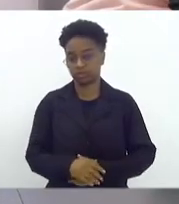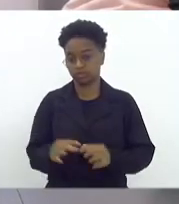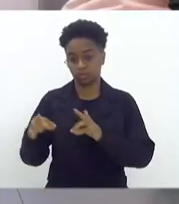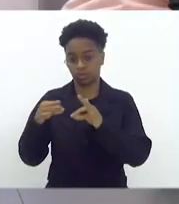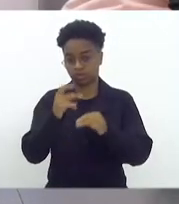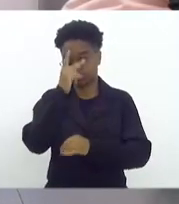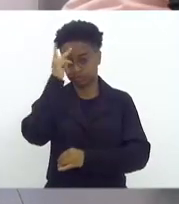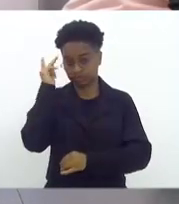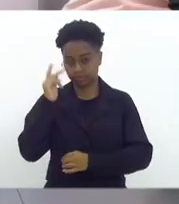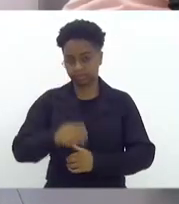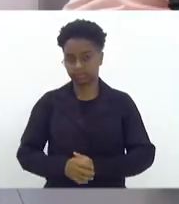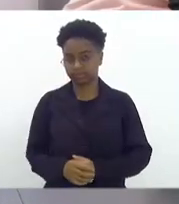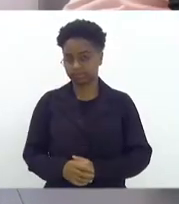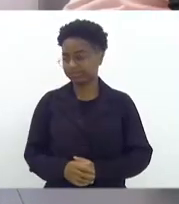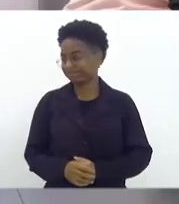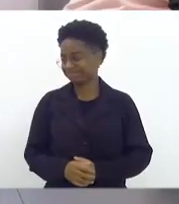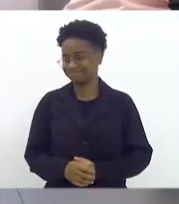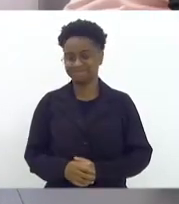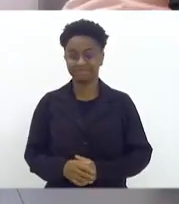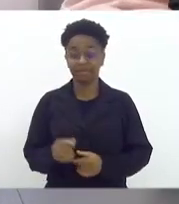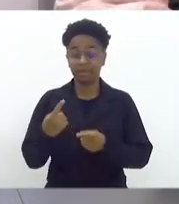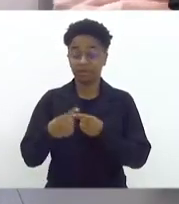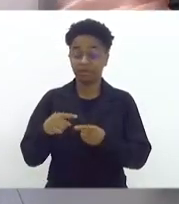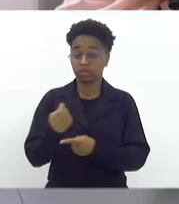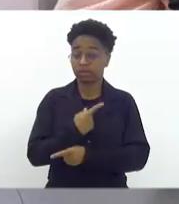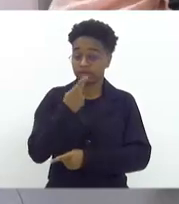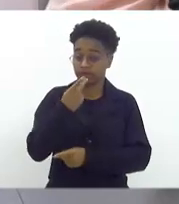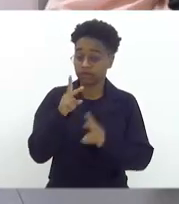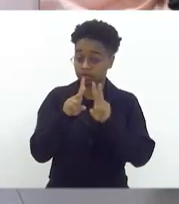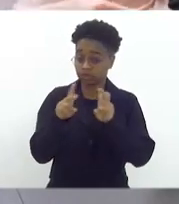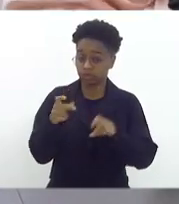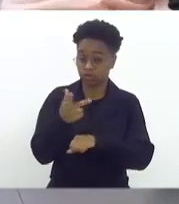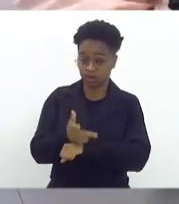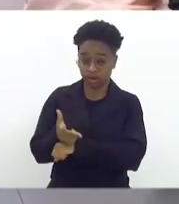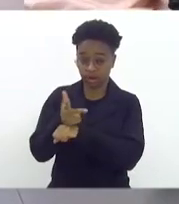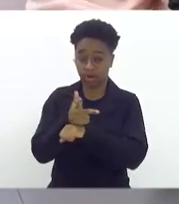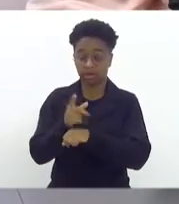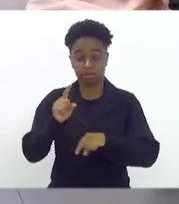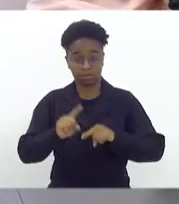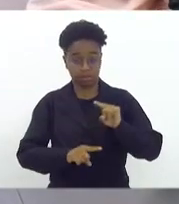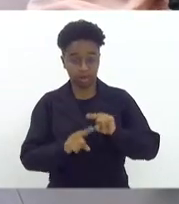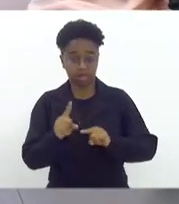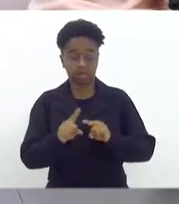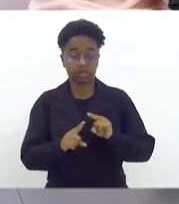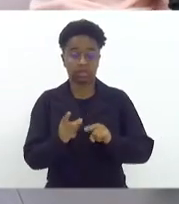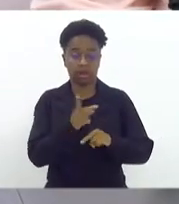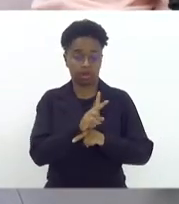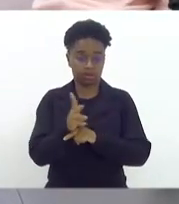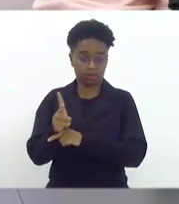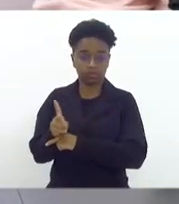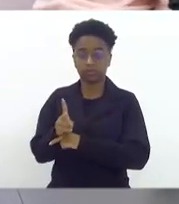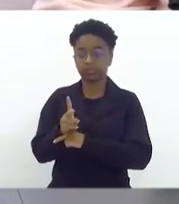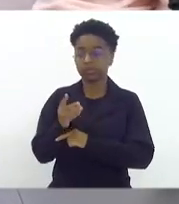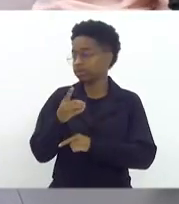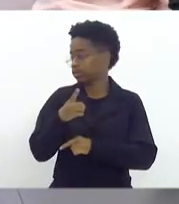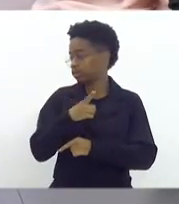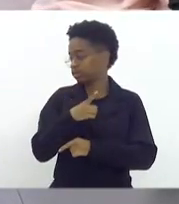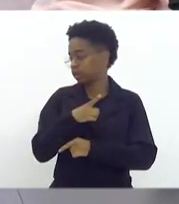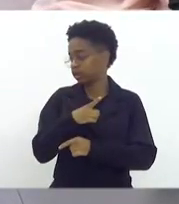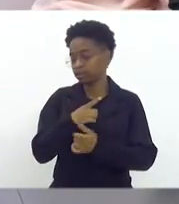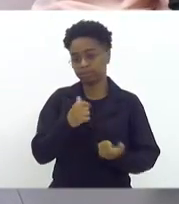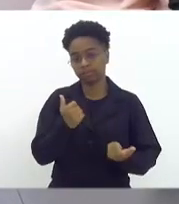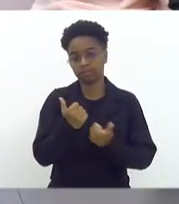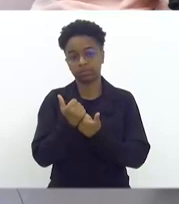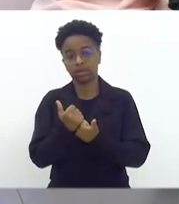porque quando a gente fala de câmeras quando a gente fala de equipamentos que vai respaldar o